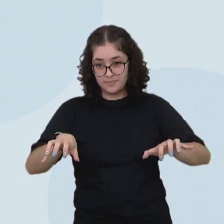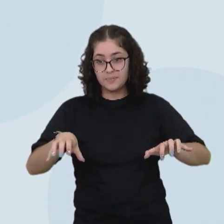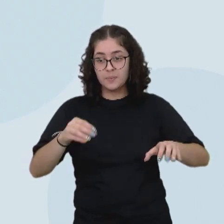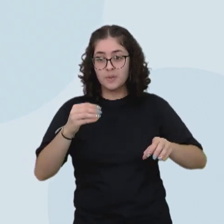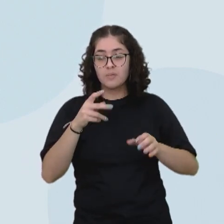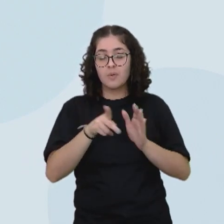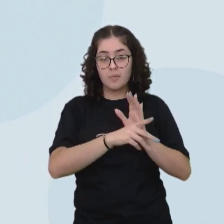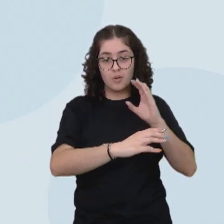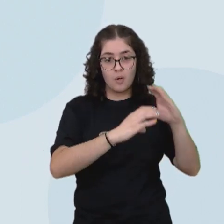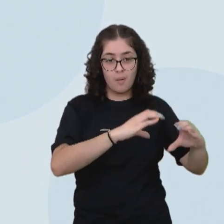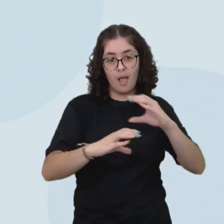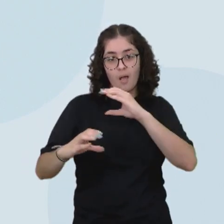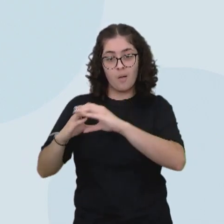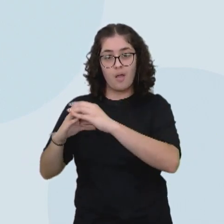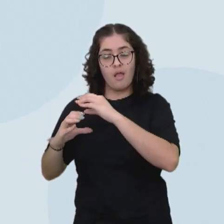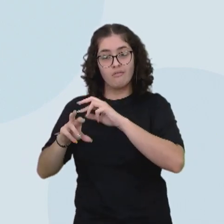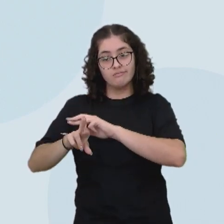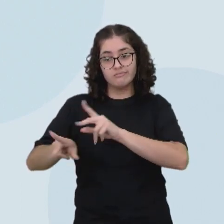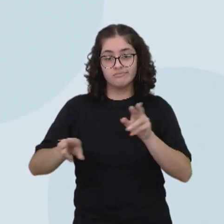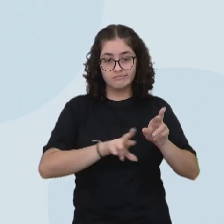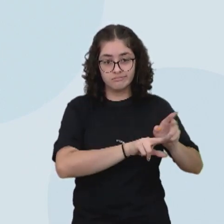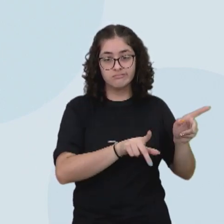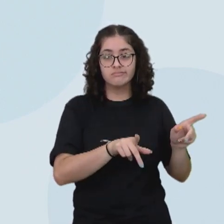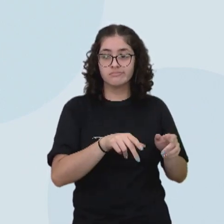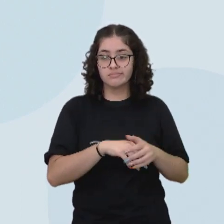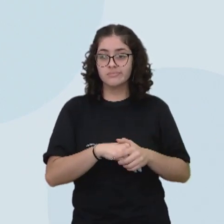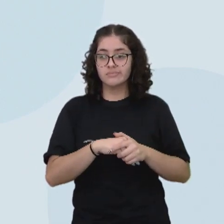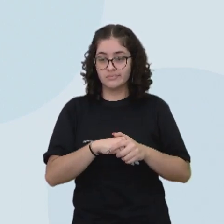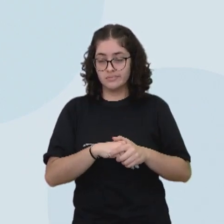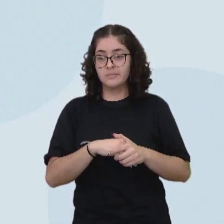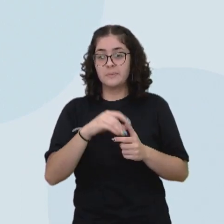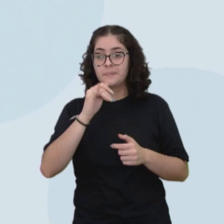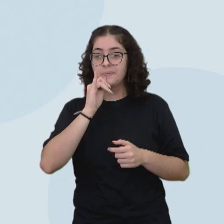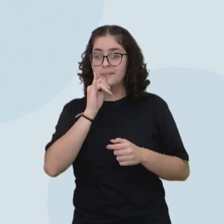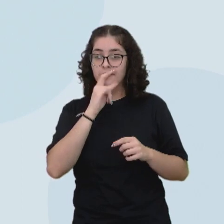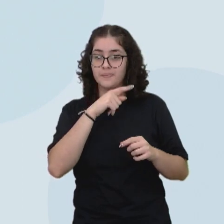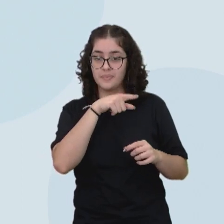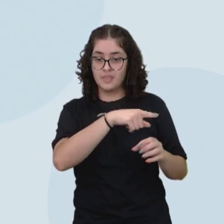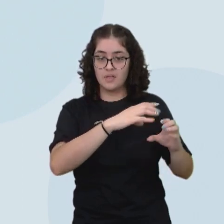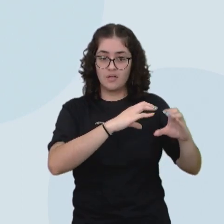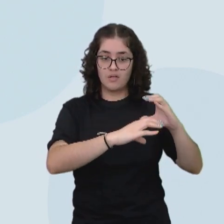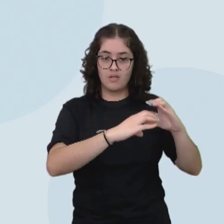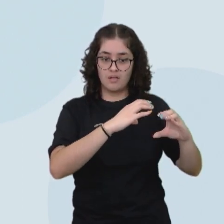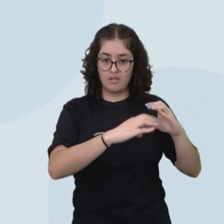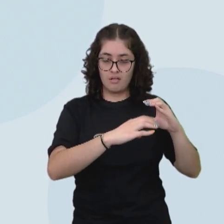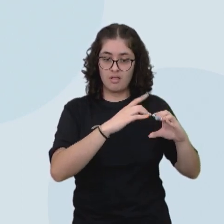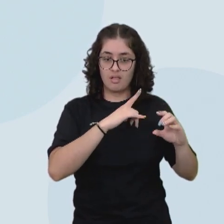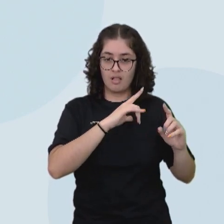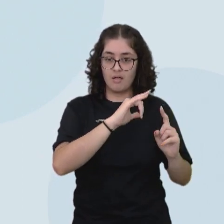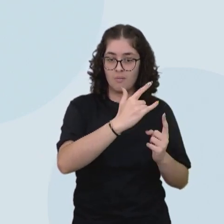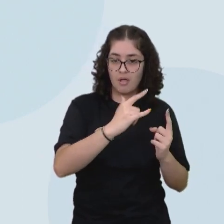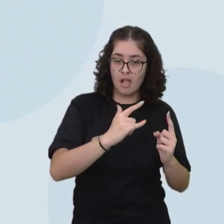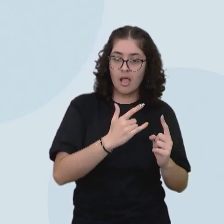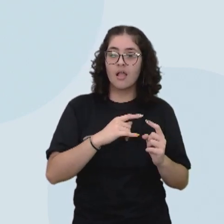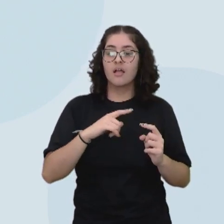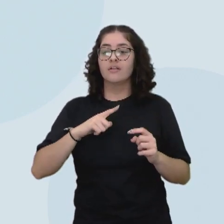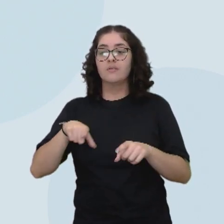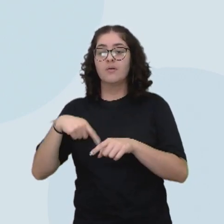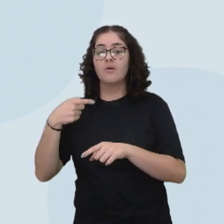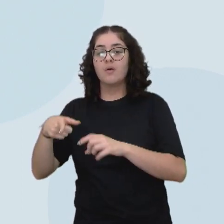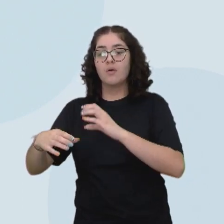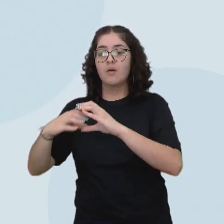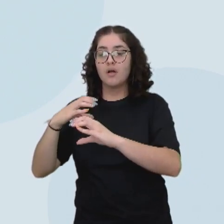A distinção, né, pode ser feita entendendo que de um lado é uma comunicação manipulatória e de outro uma